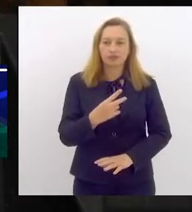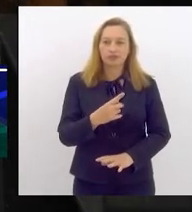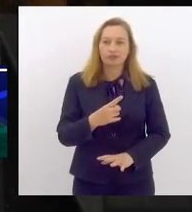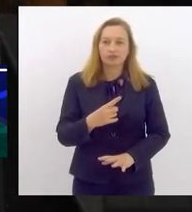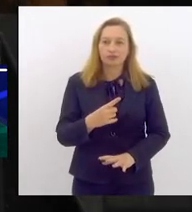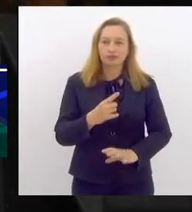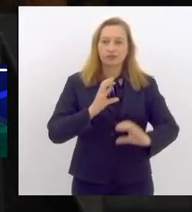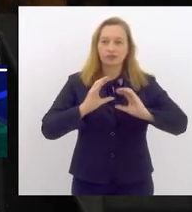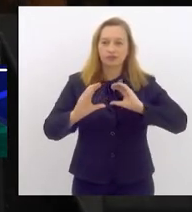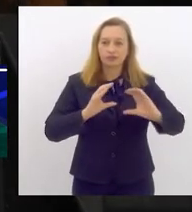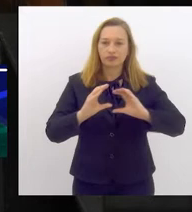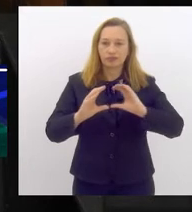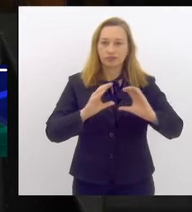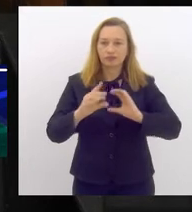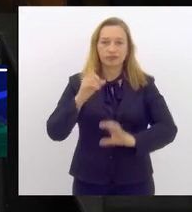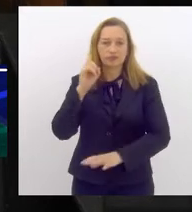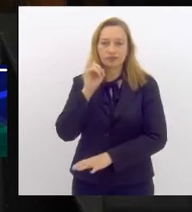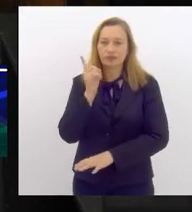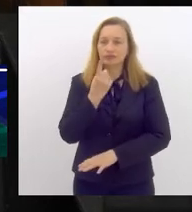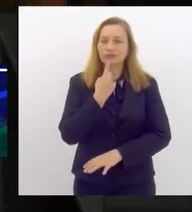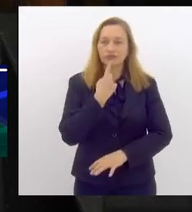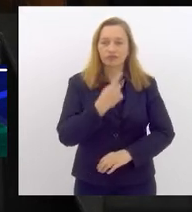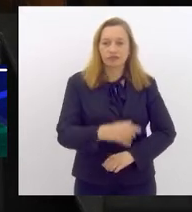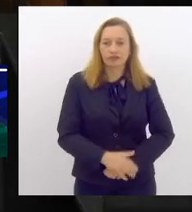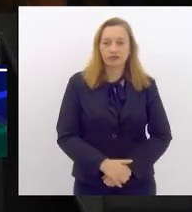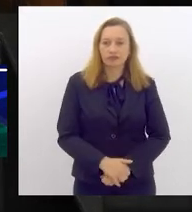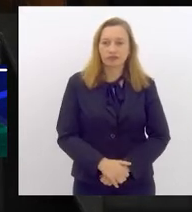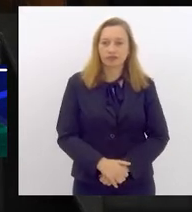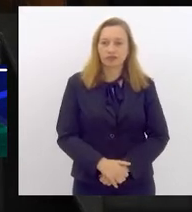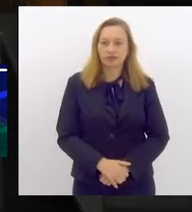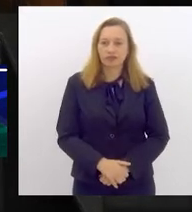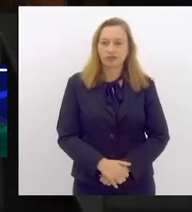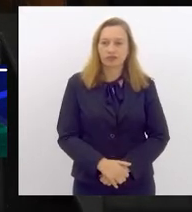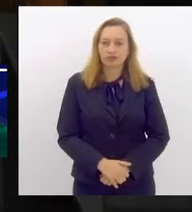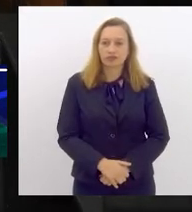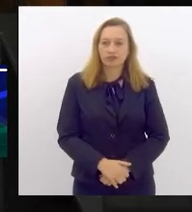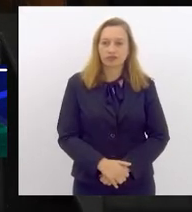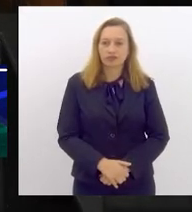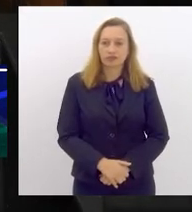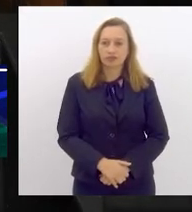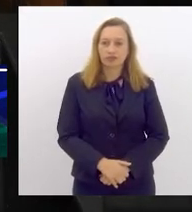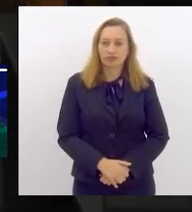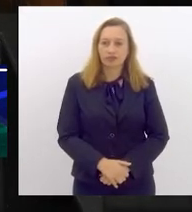aos deficientes auditivos ontem